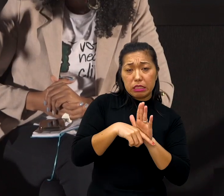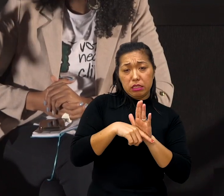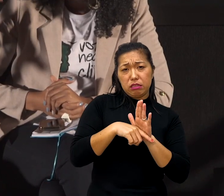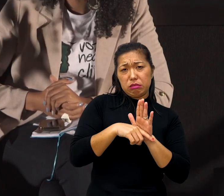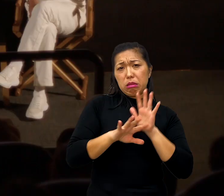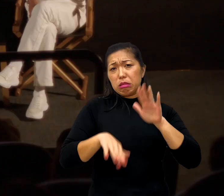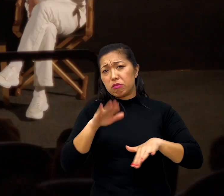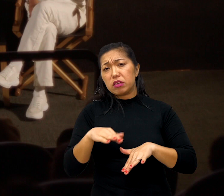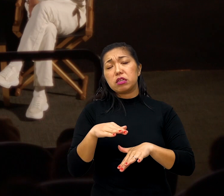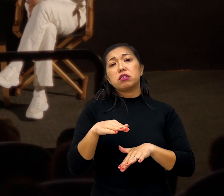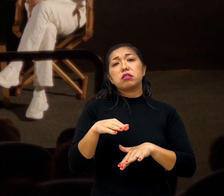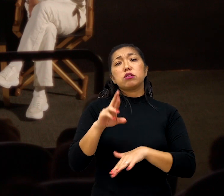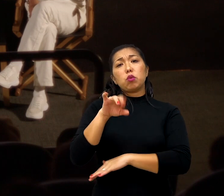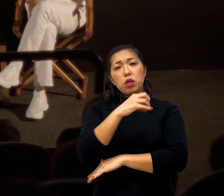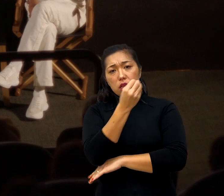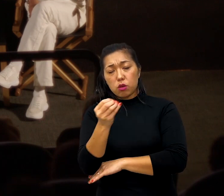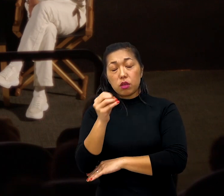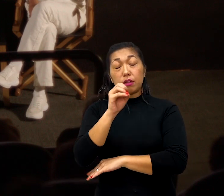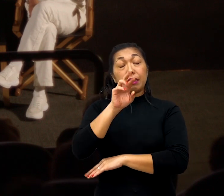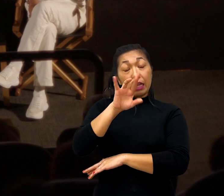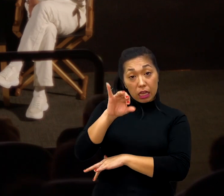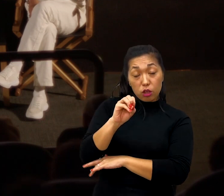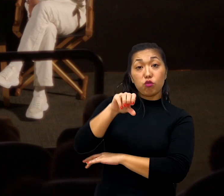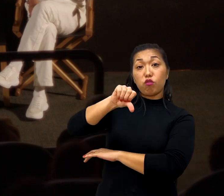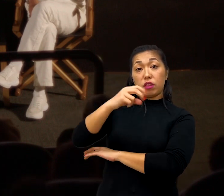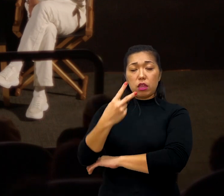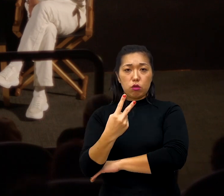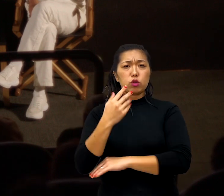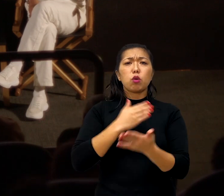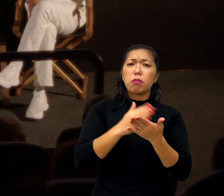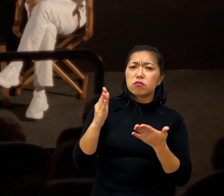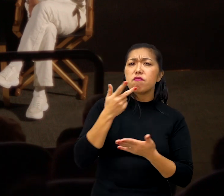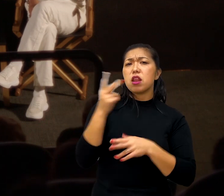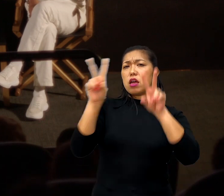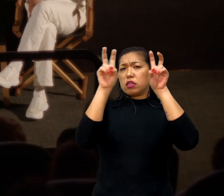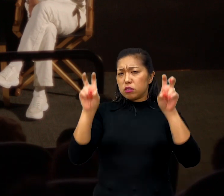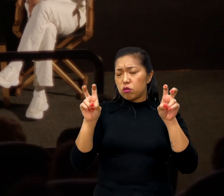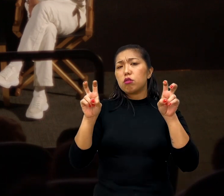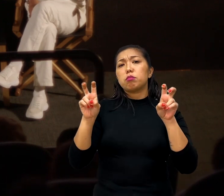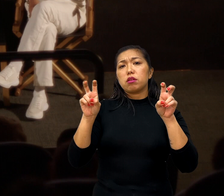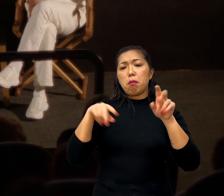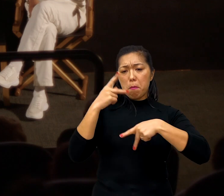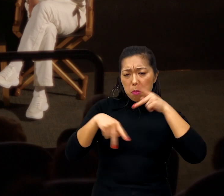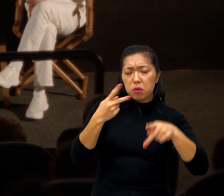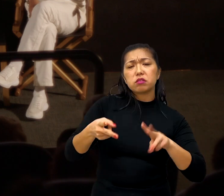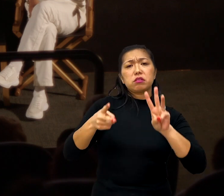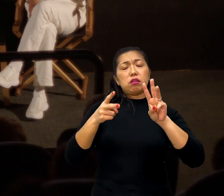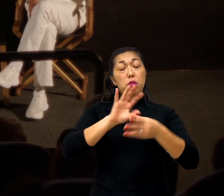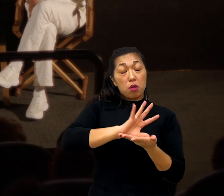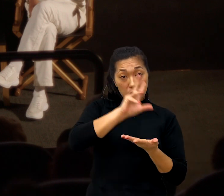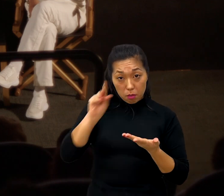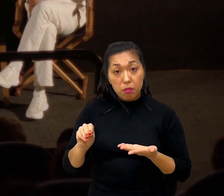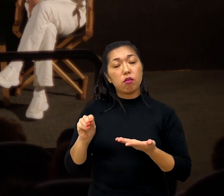Rio 92, né, essa galera que começou a pautar democracia e populações quilombolas, né,